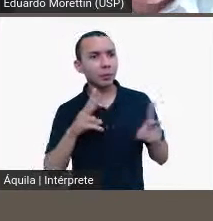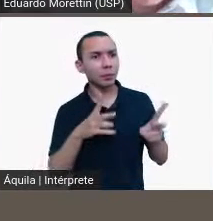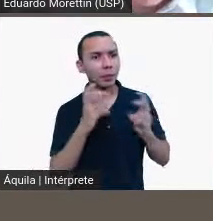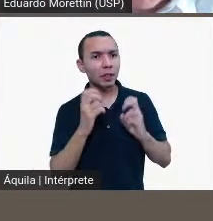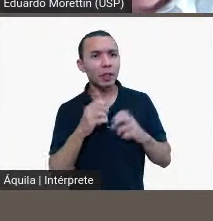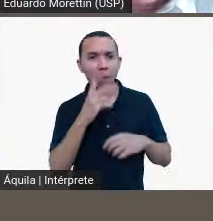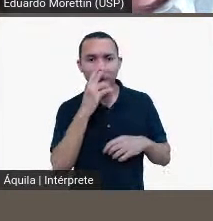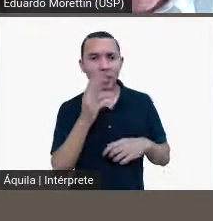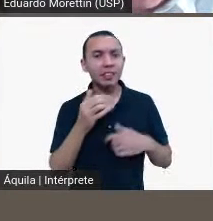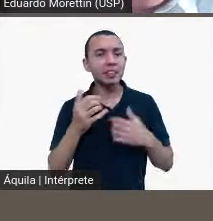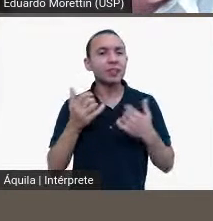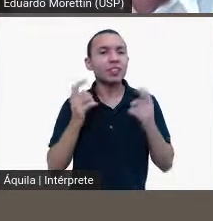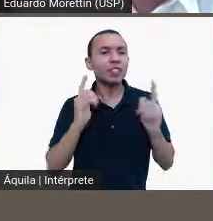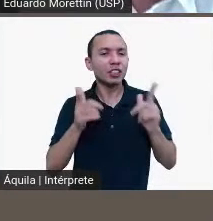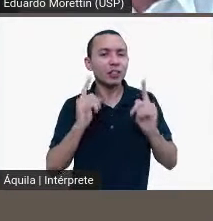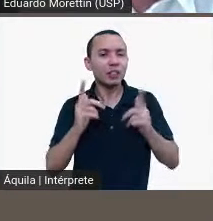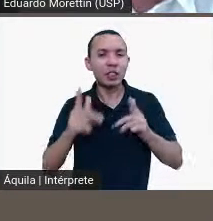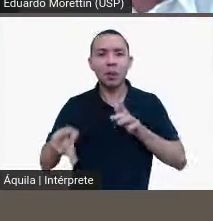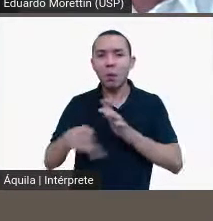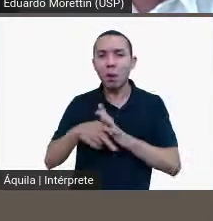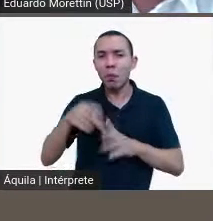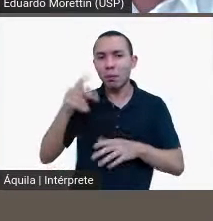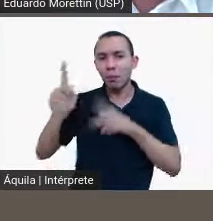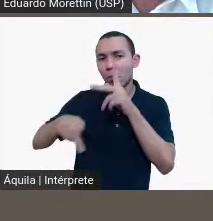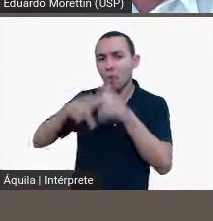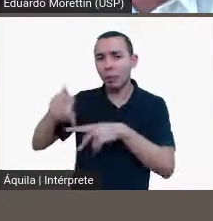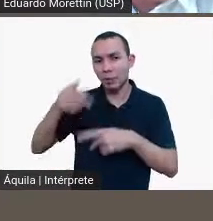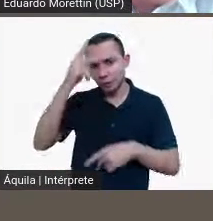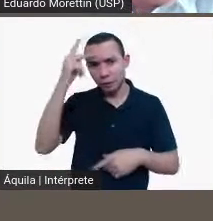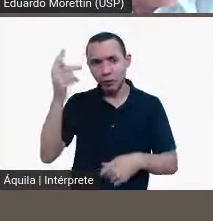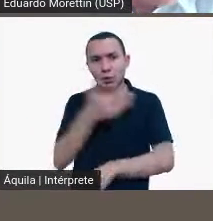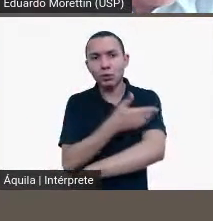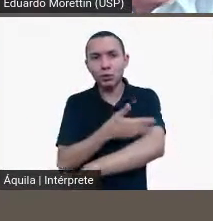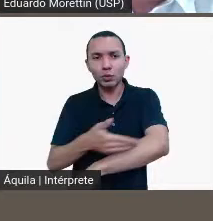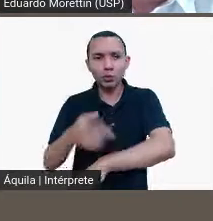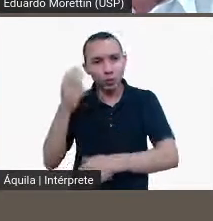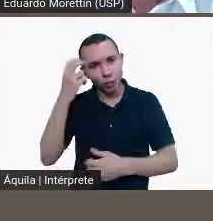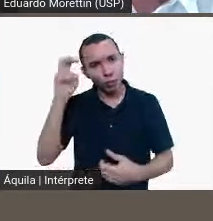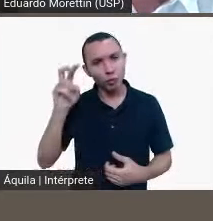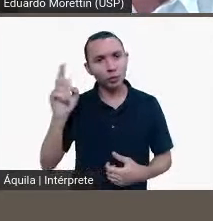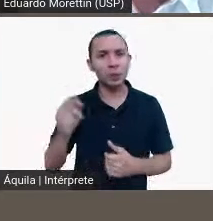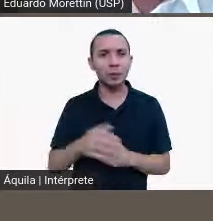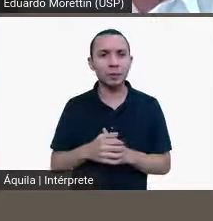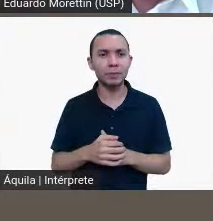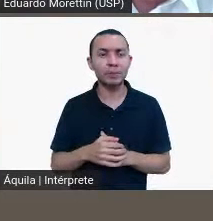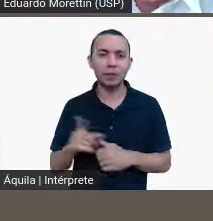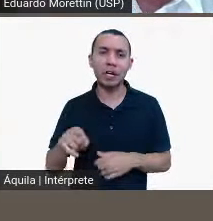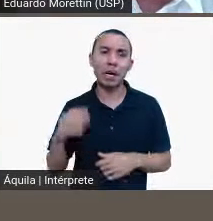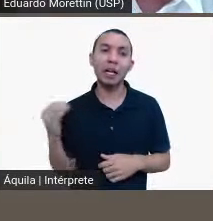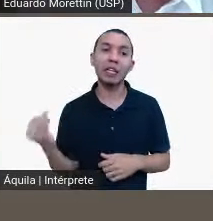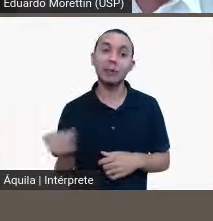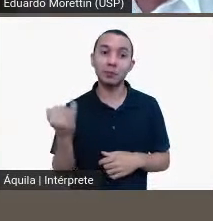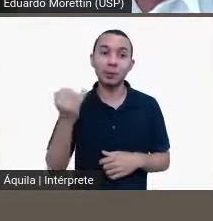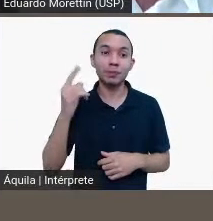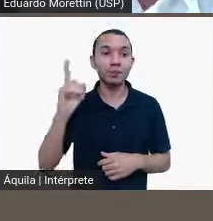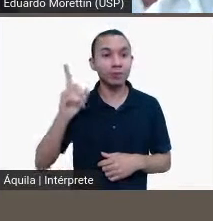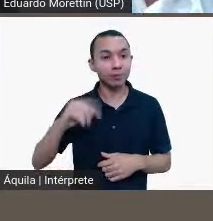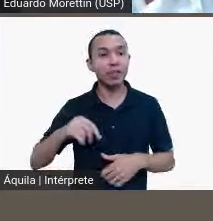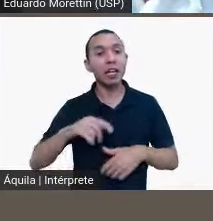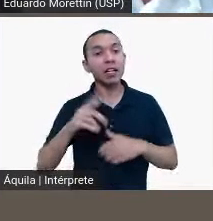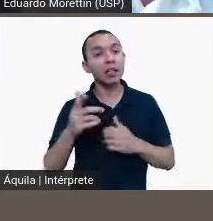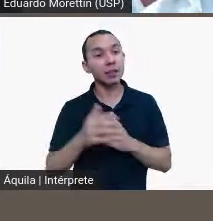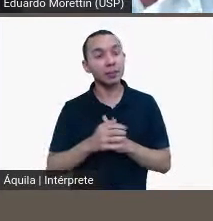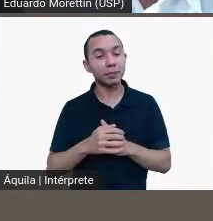divertimento destinado às massas dentro de tradição cultural não erudita. E esse é um dado muito importante, um dos gêneros que,